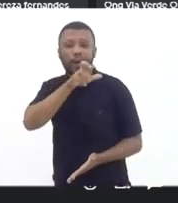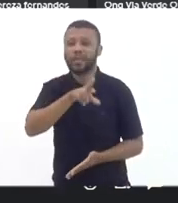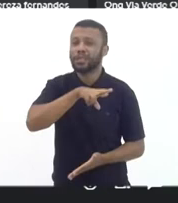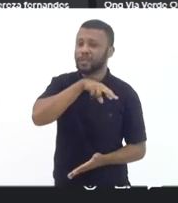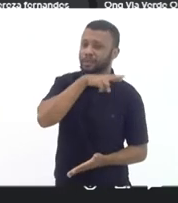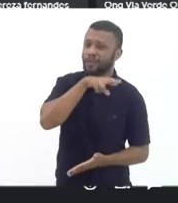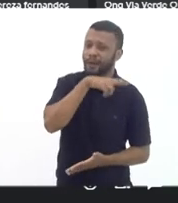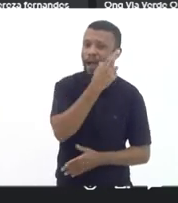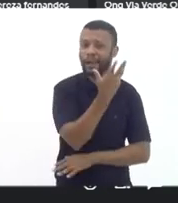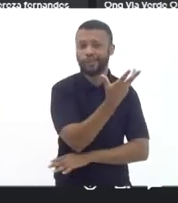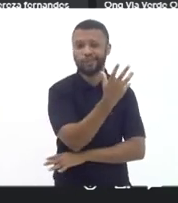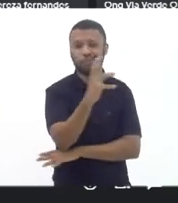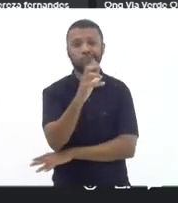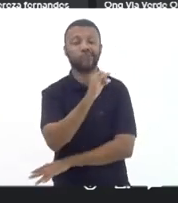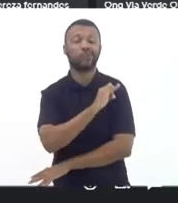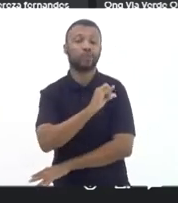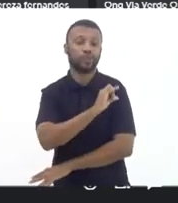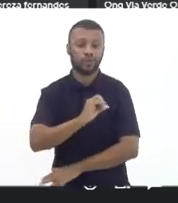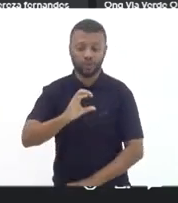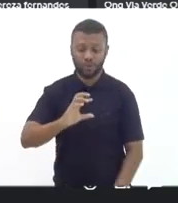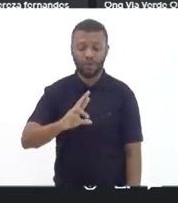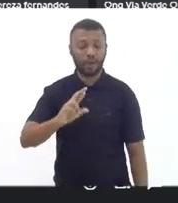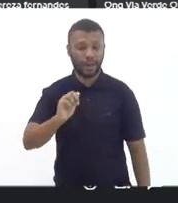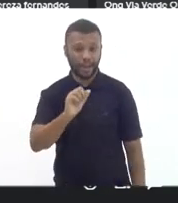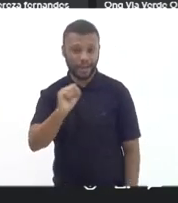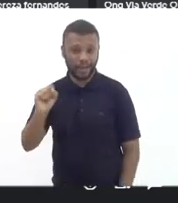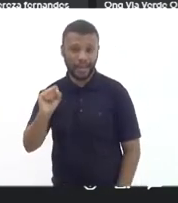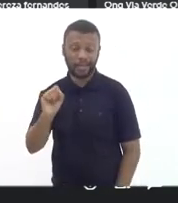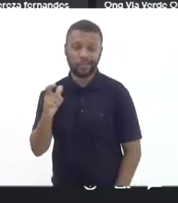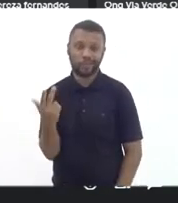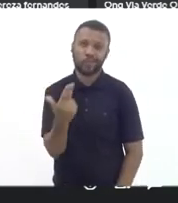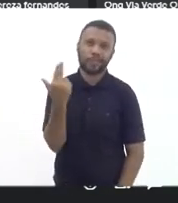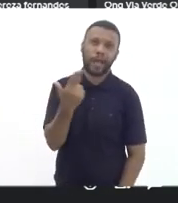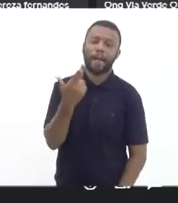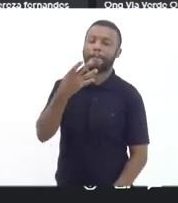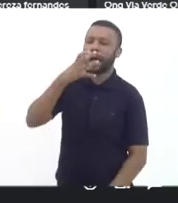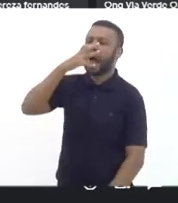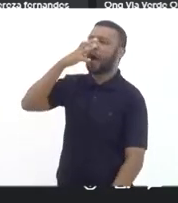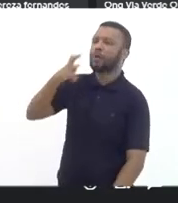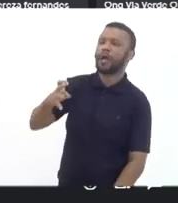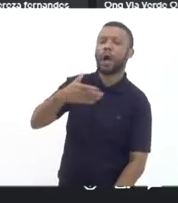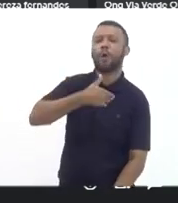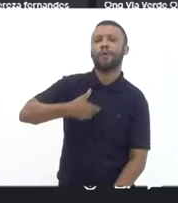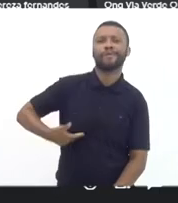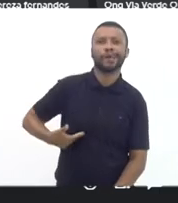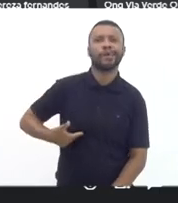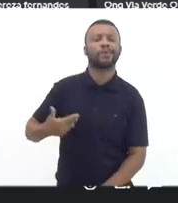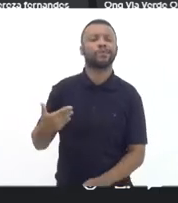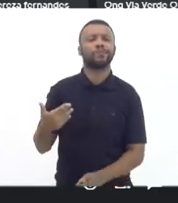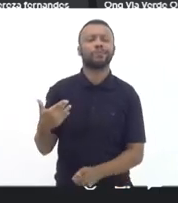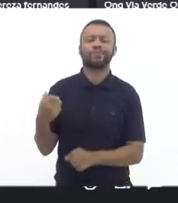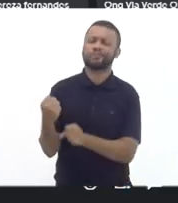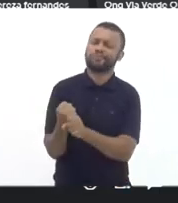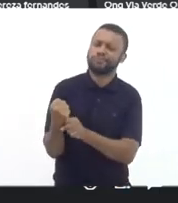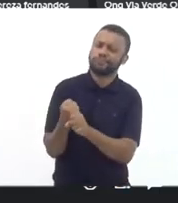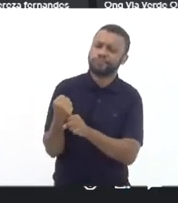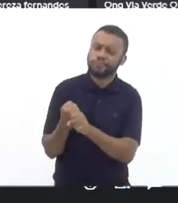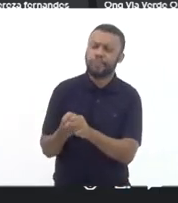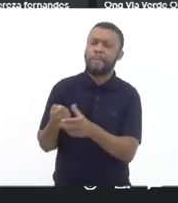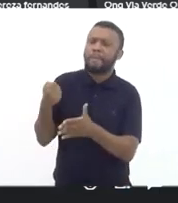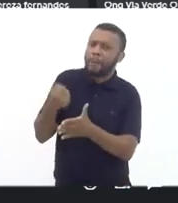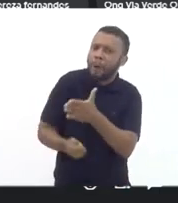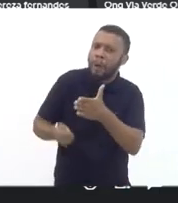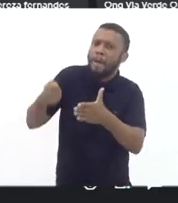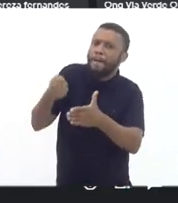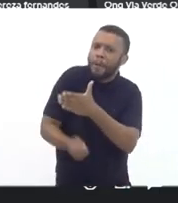e assim, não dá nem para imputar uma responsabilidade direta no governo A, B ou C. Quanto tempo lutamos por investimento